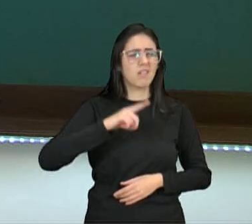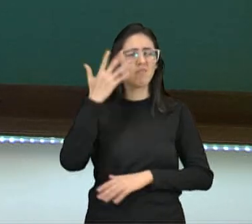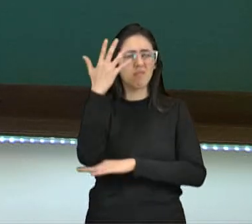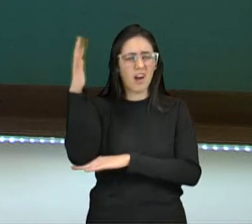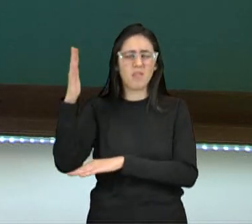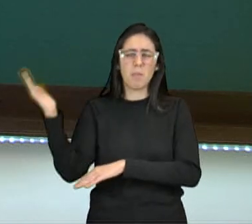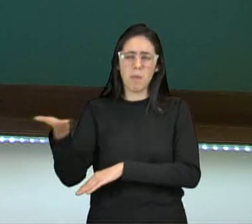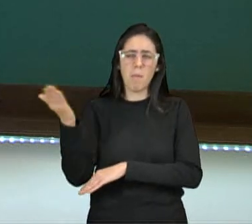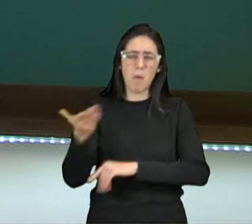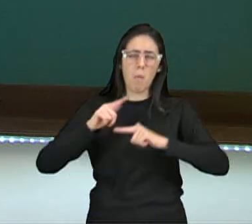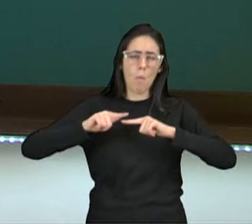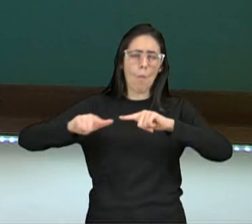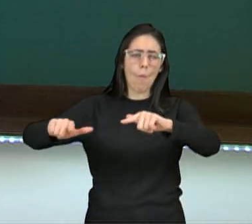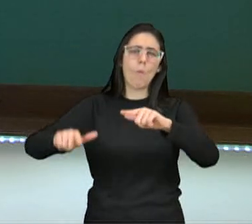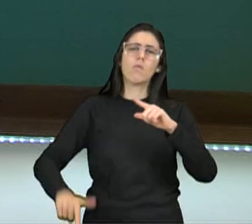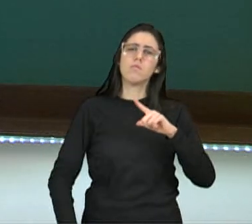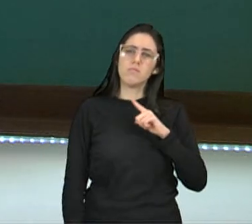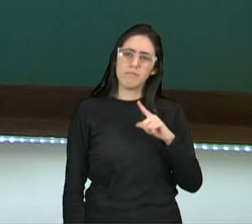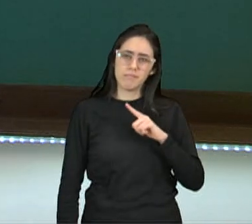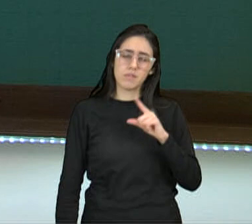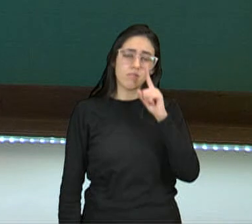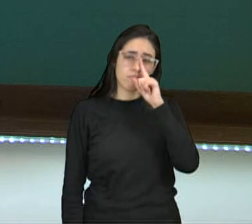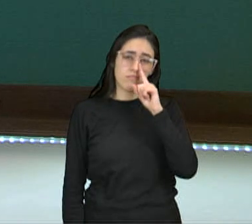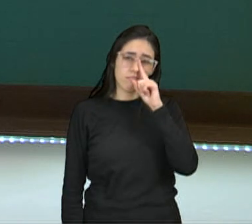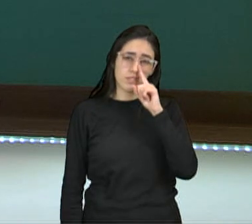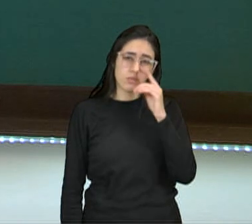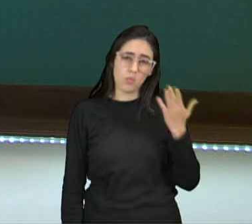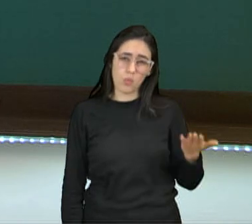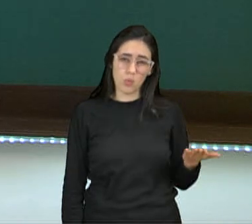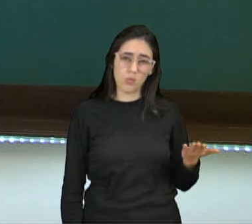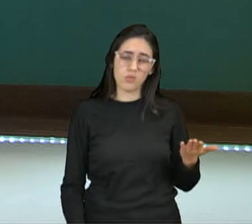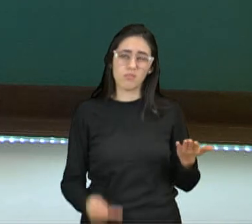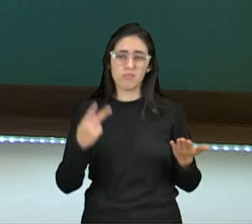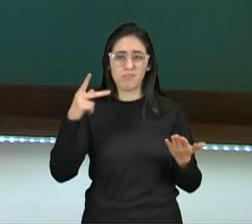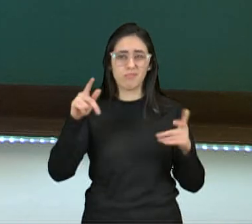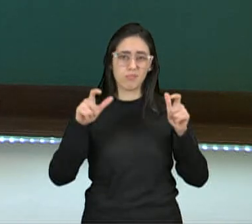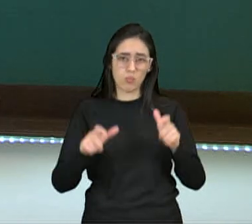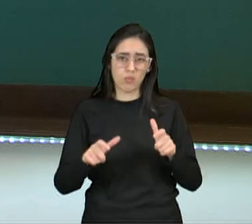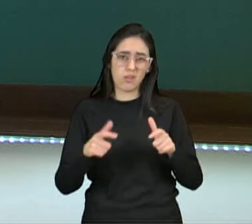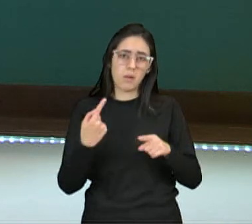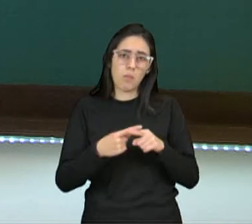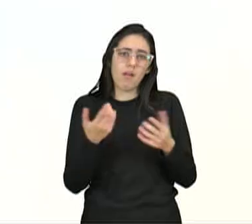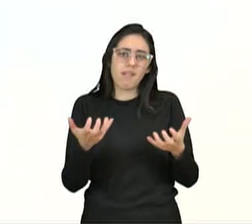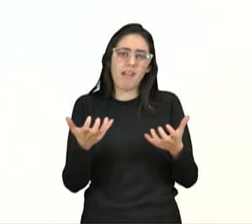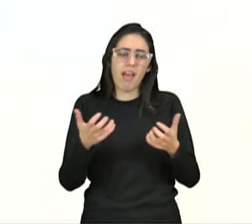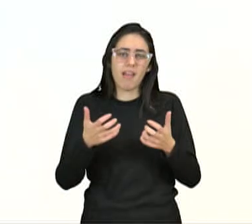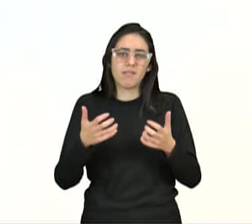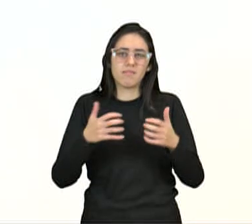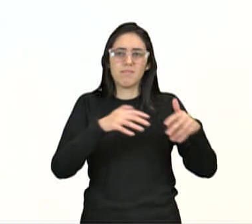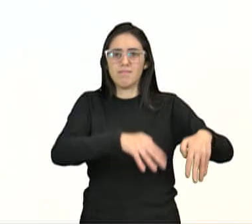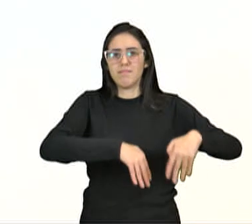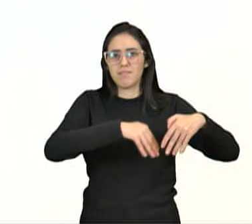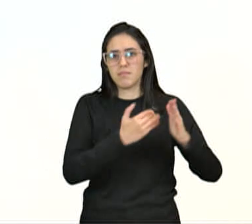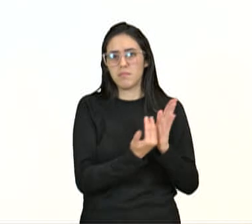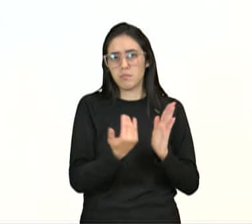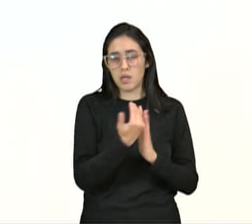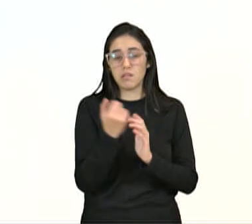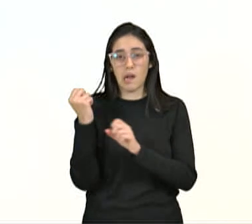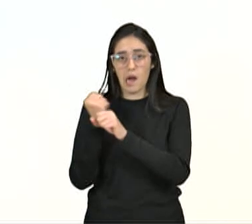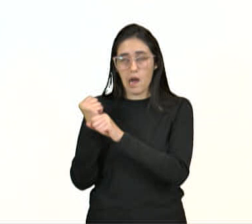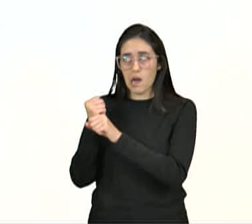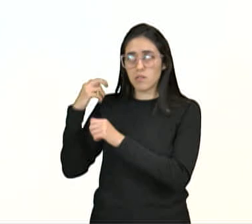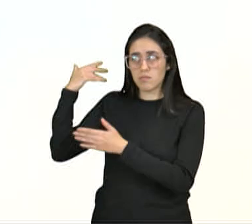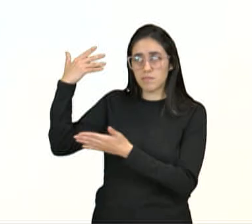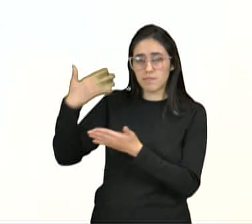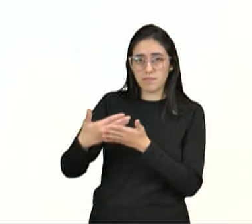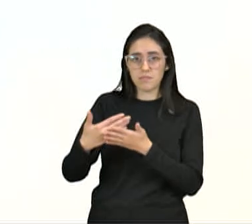quantidade imensa de área que é retirada da vegetação nativa para o desenvolvimento da agricultura. Nos últimos anos a gente tem ali